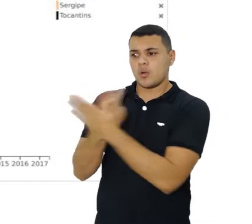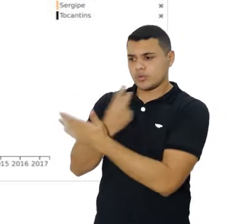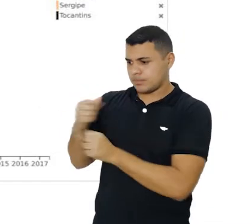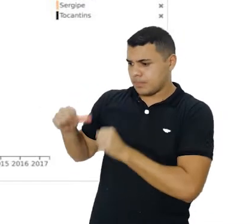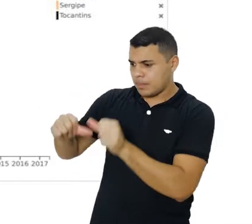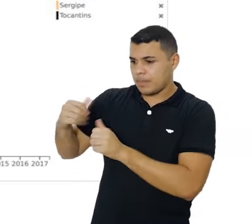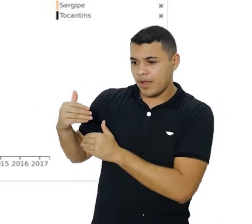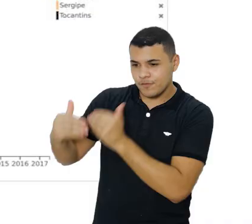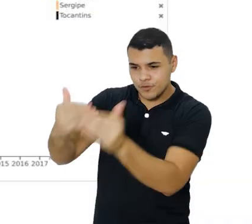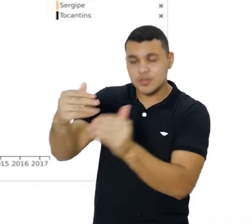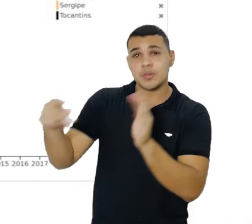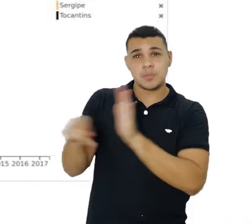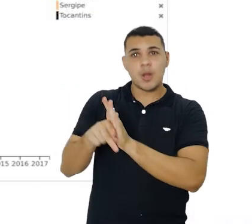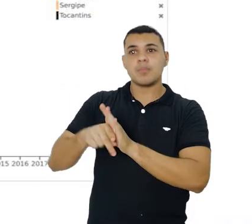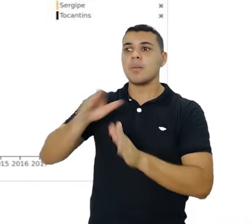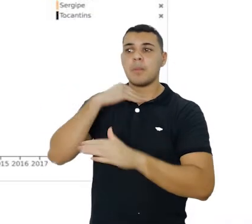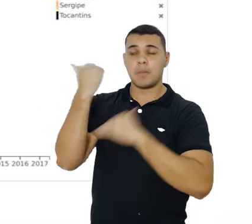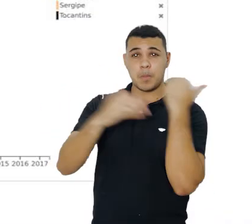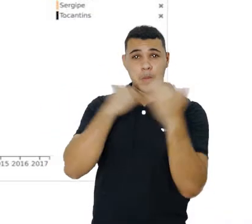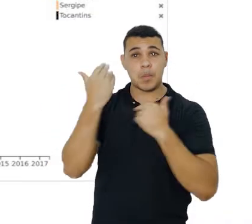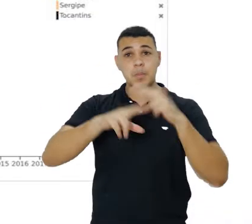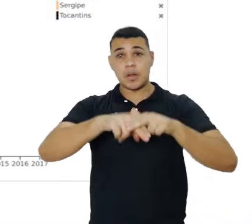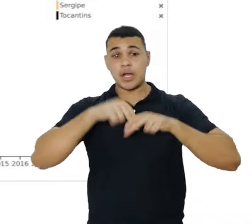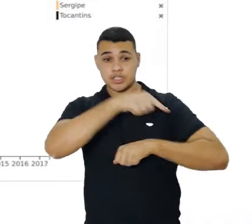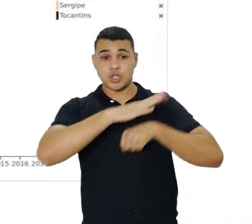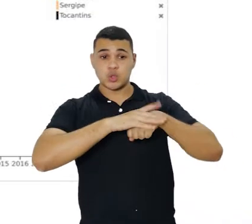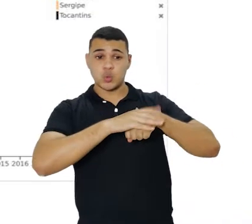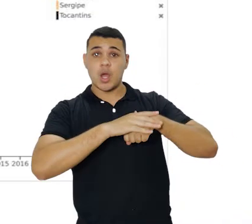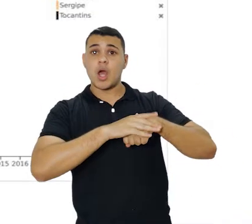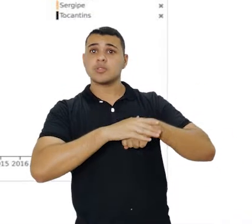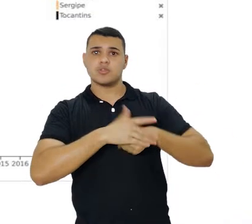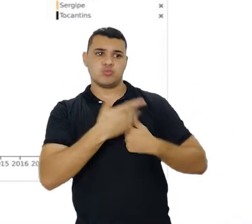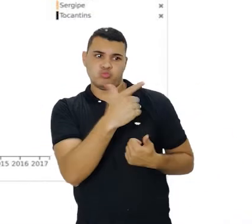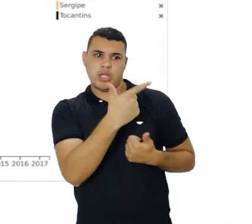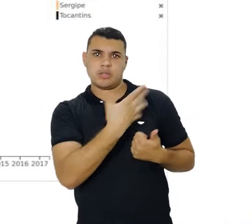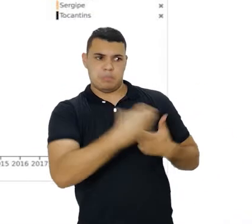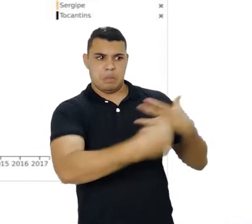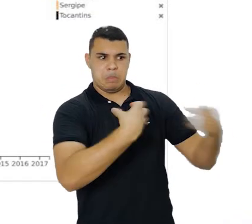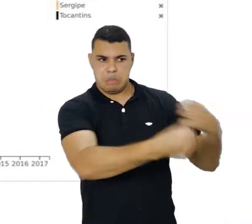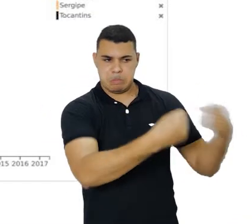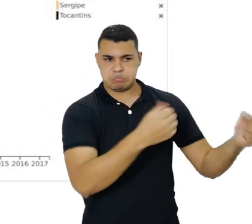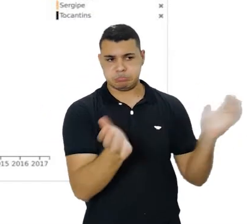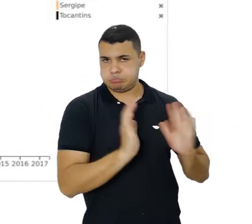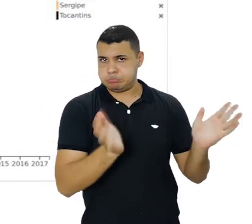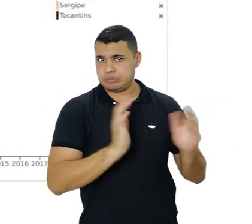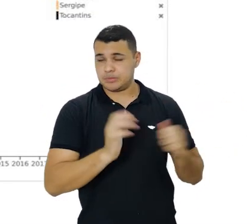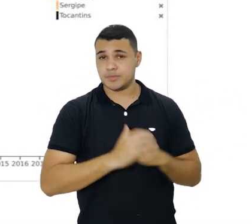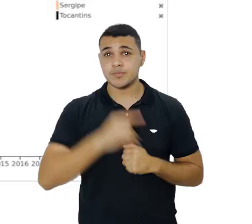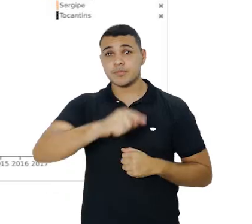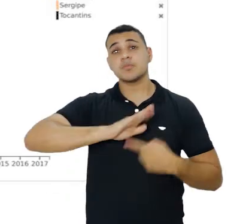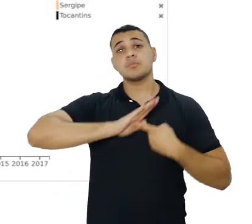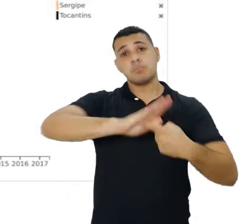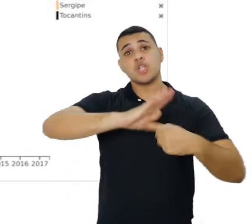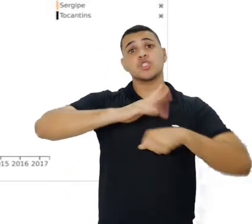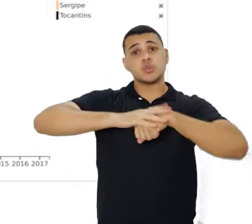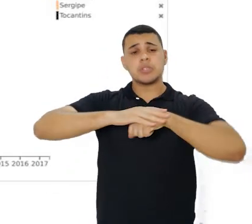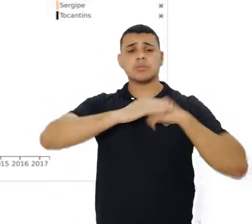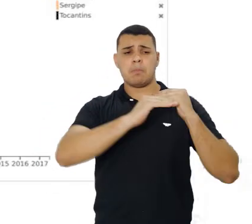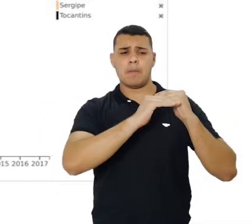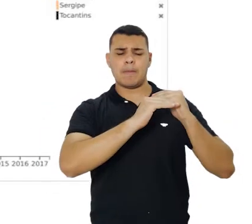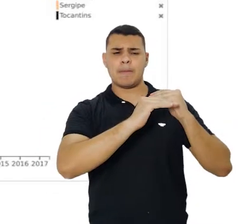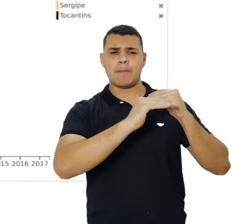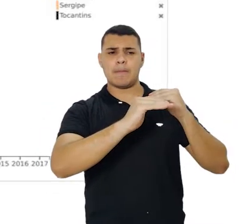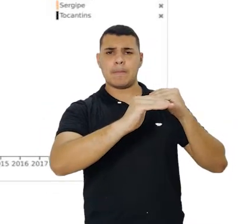a evolução dos DALYs atribuíveis às doenças não transmissíveis, mostrando aí uma tendência de uma